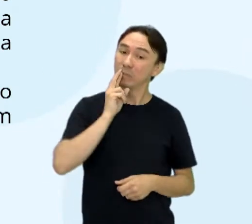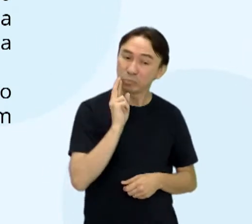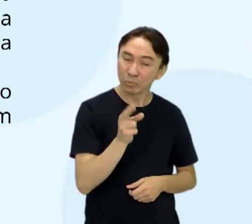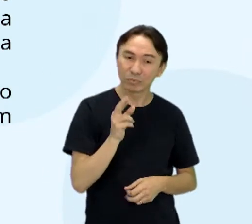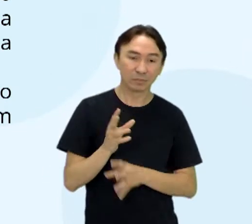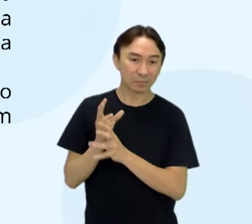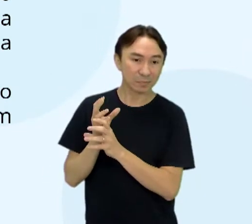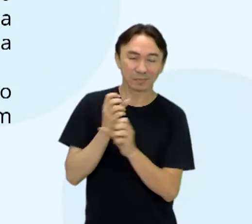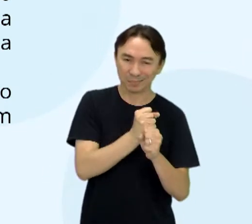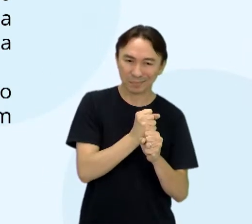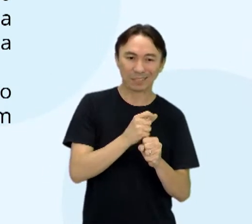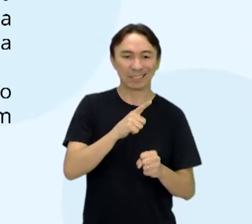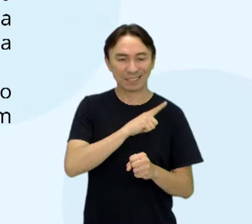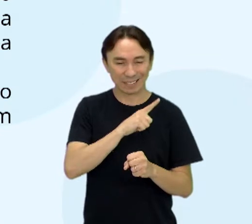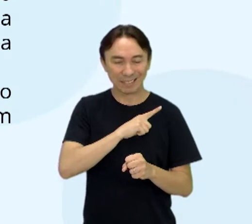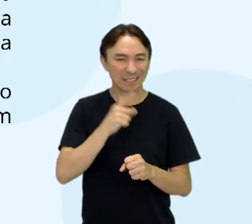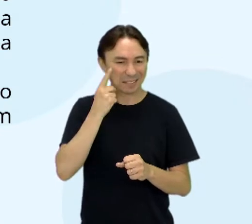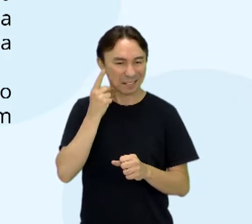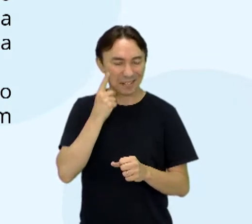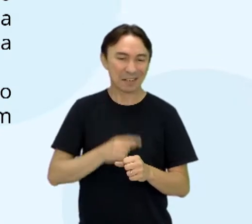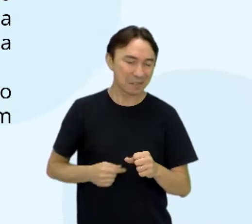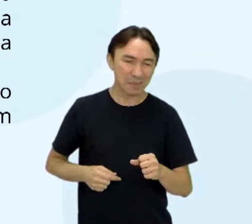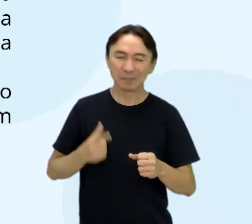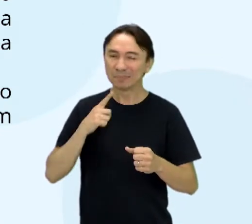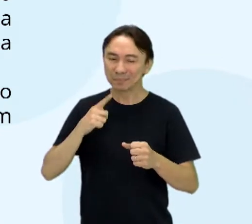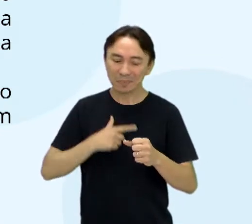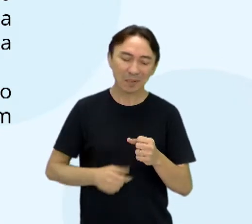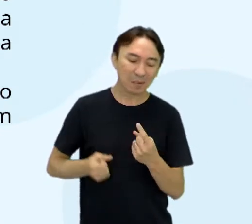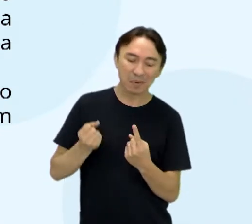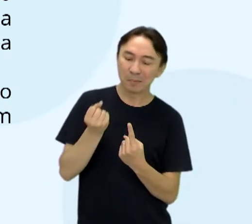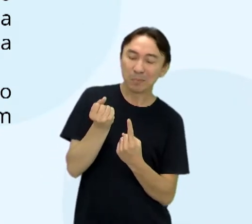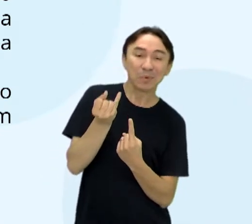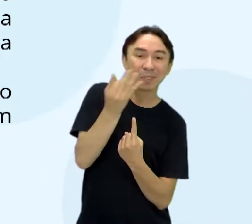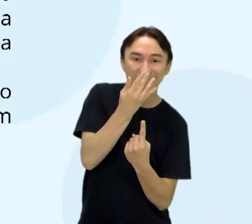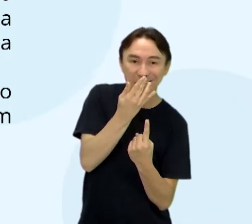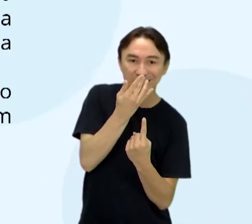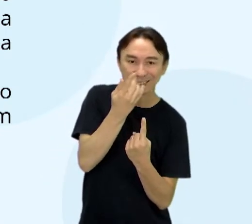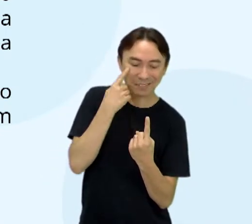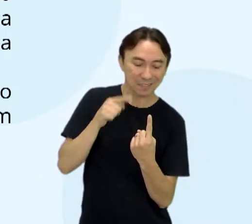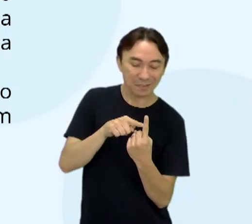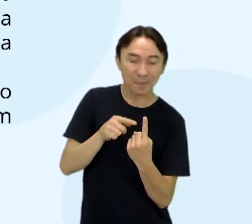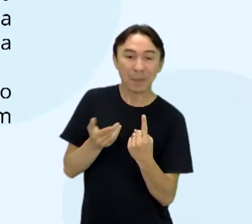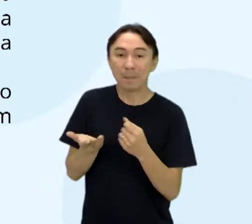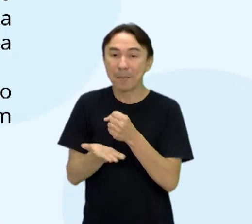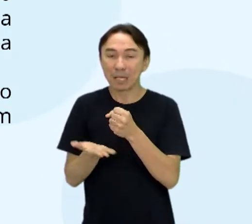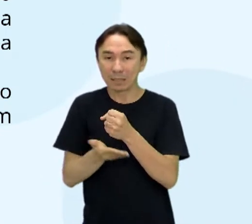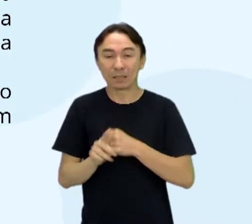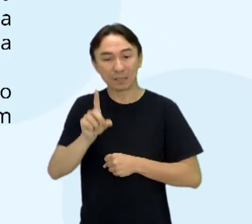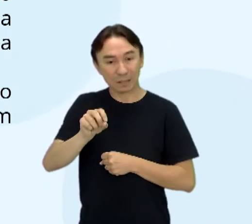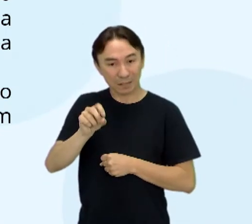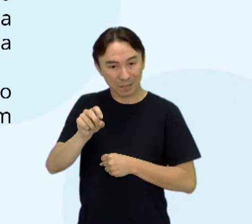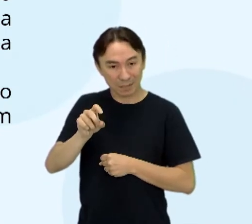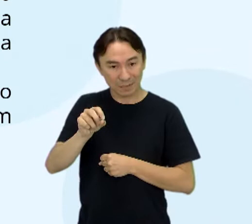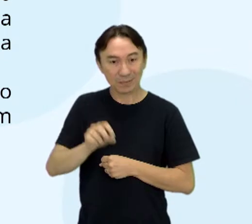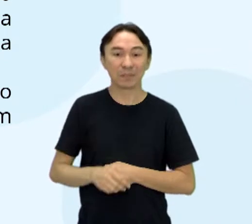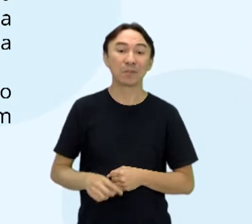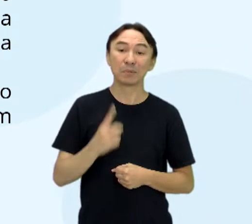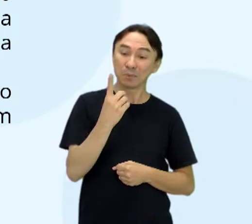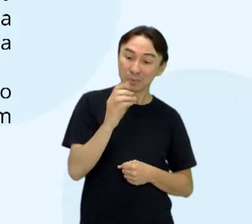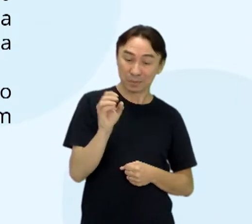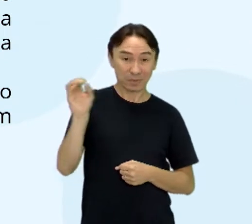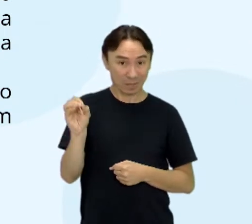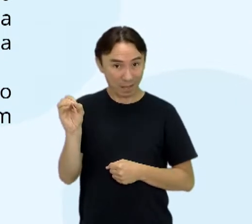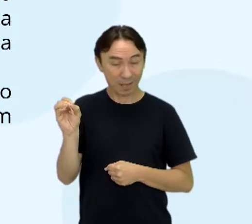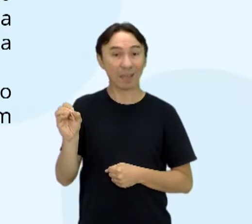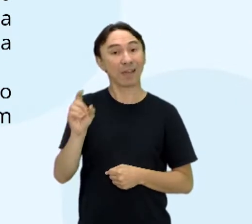multiplicado por uma potência de base 10, normalmente o 100, ele vai indicar o quê? Ele vai indicar o que a gente chama de taxa, tá